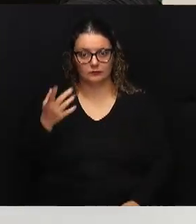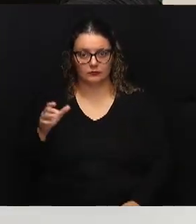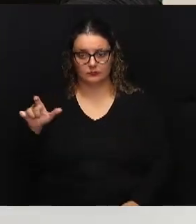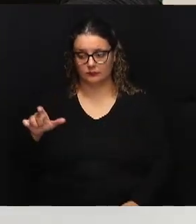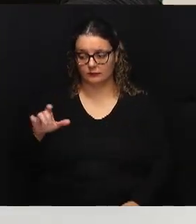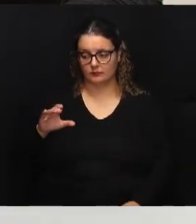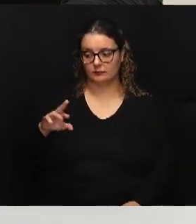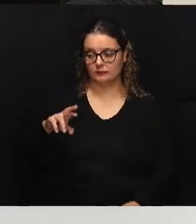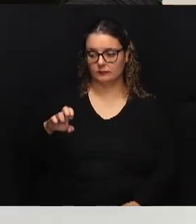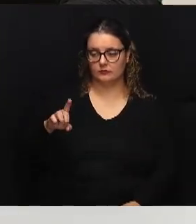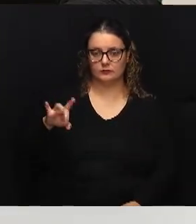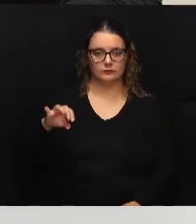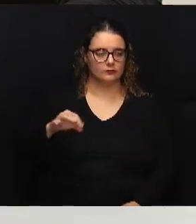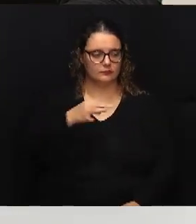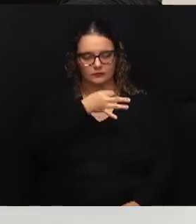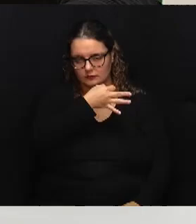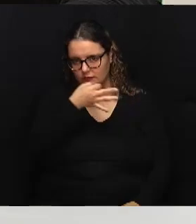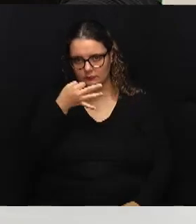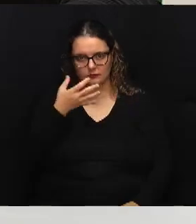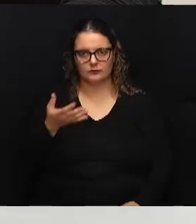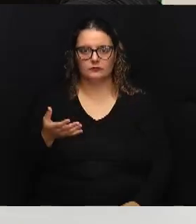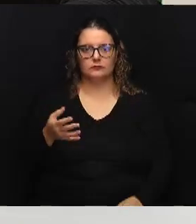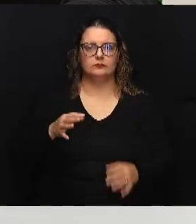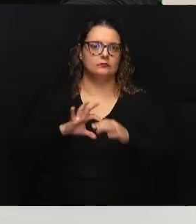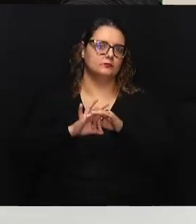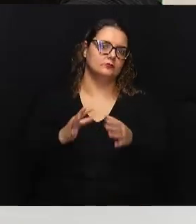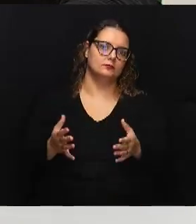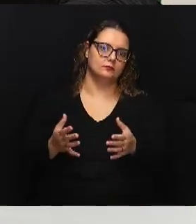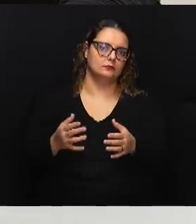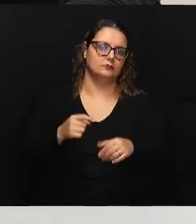é excelente, porque ele te permite diferir no